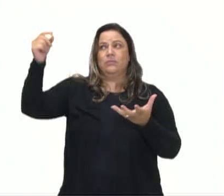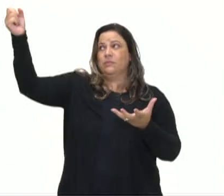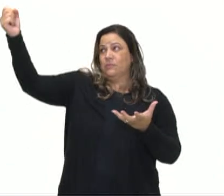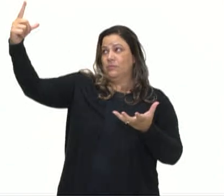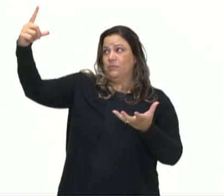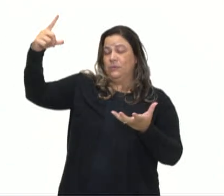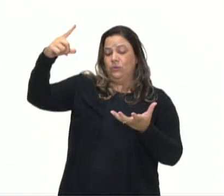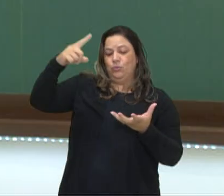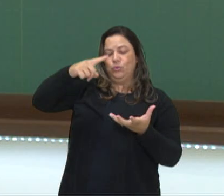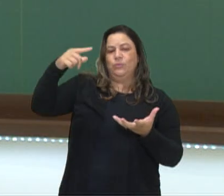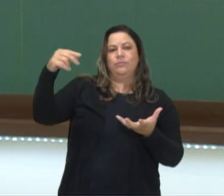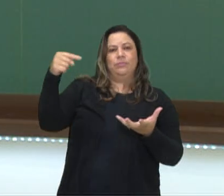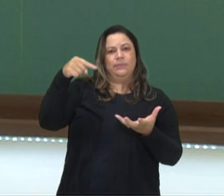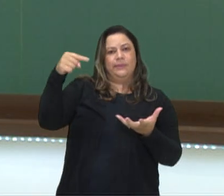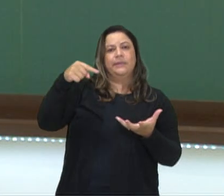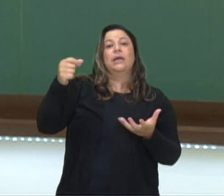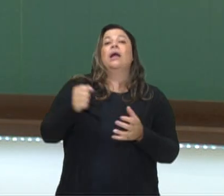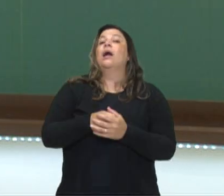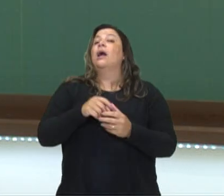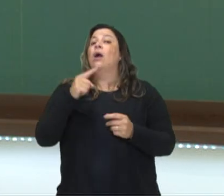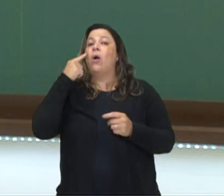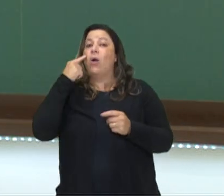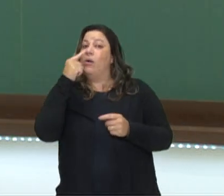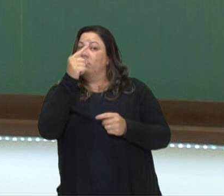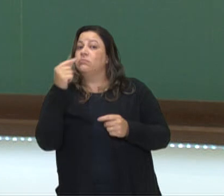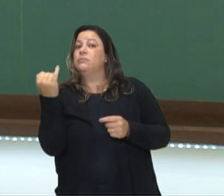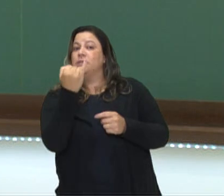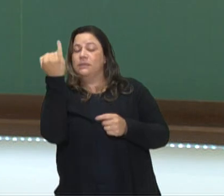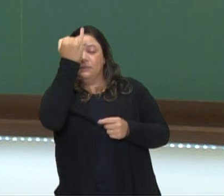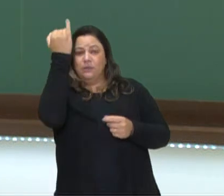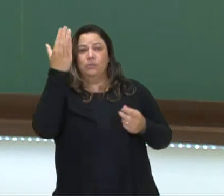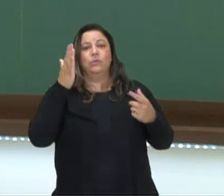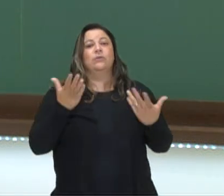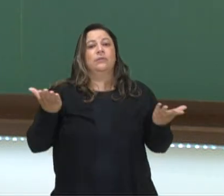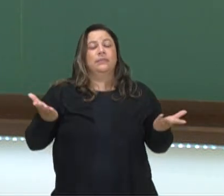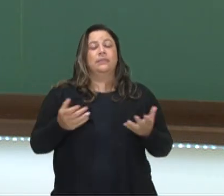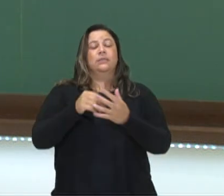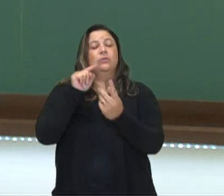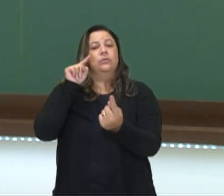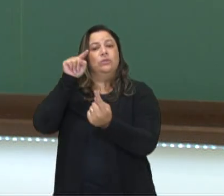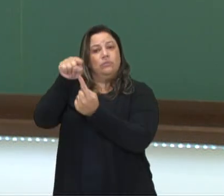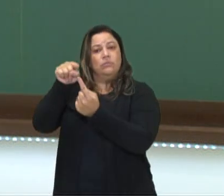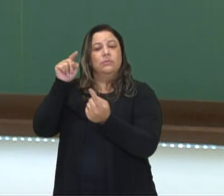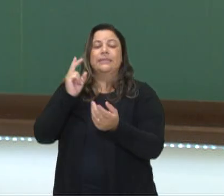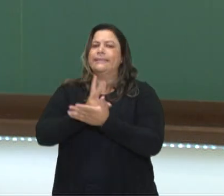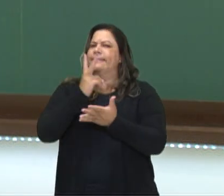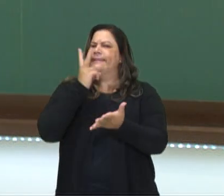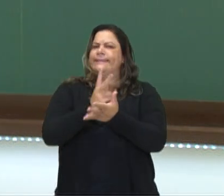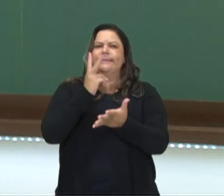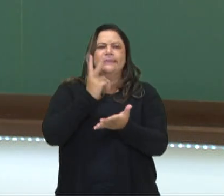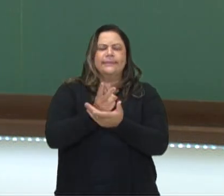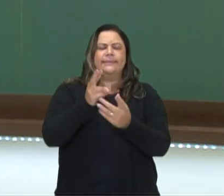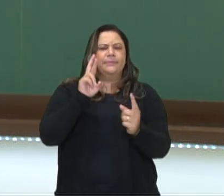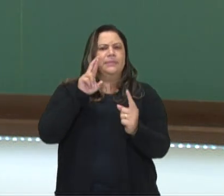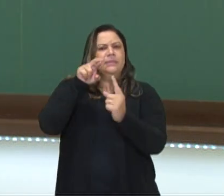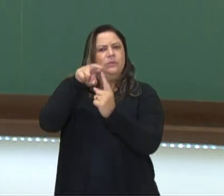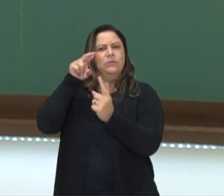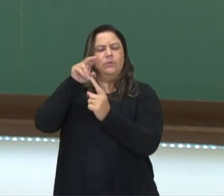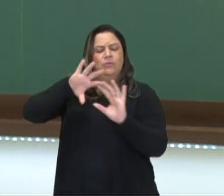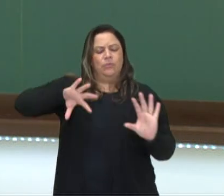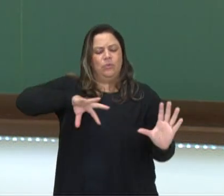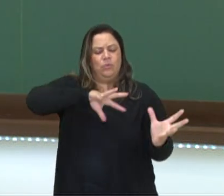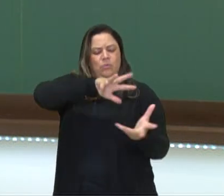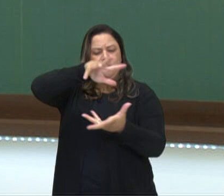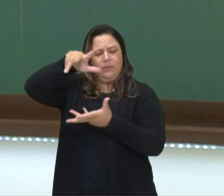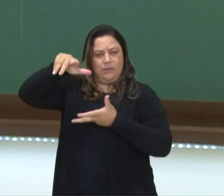chega à Terra. E aqui vale um detalhe muito importante para ser destacado. Sempre que estamos nos referindo ao planeta